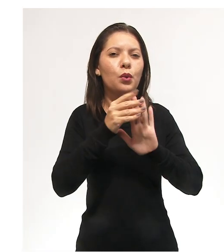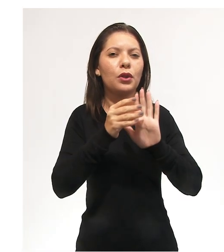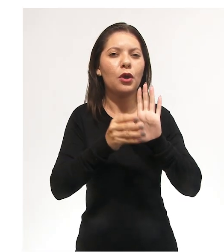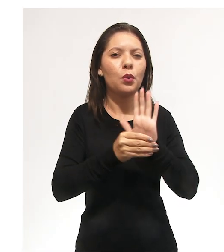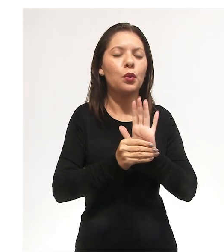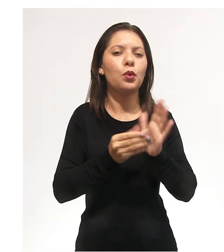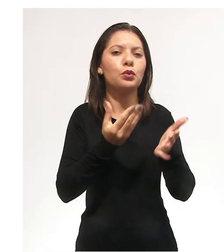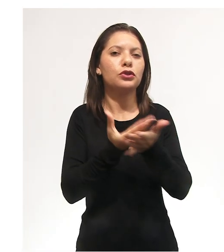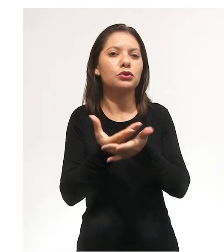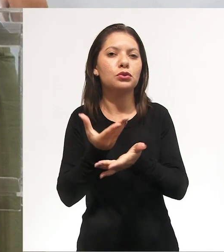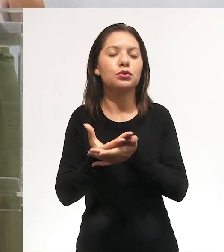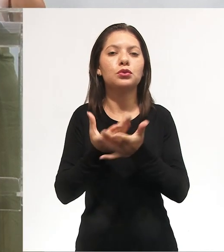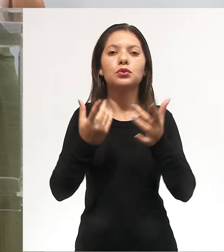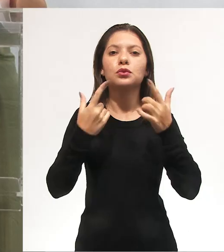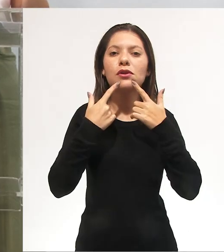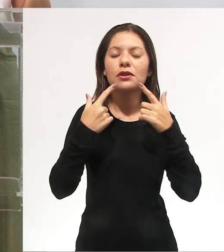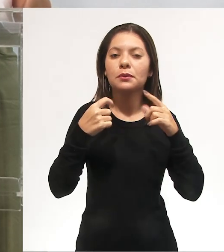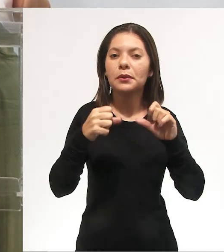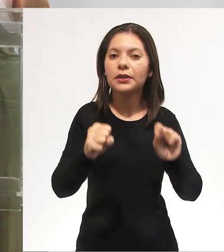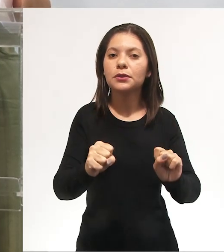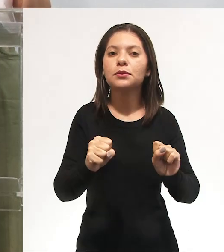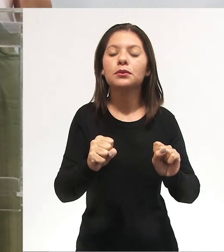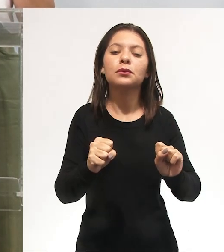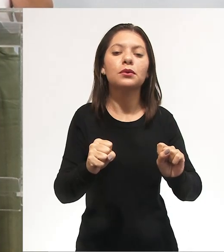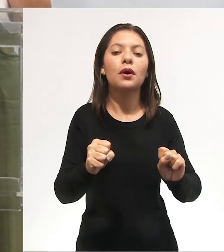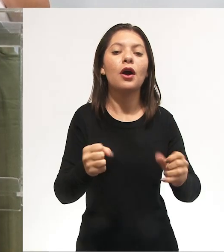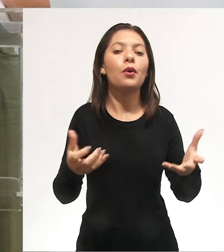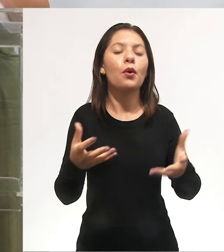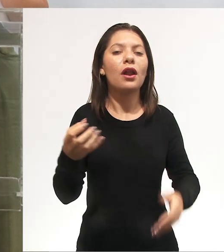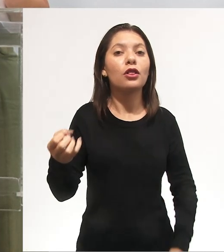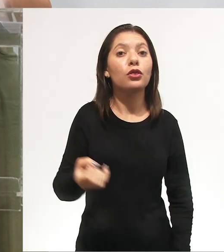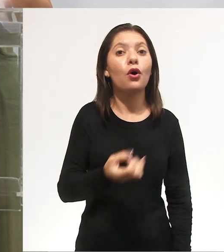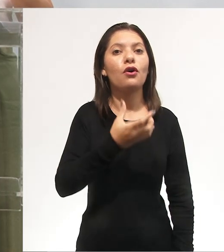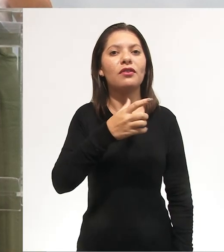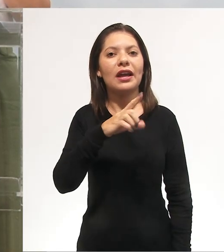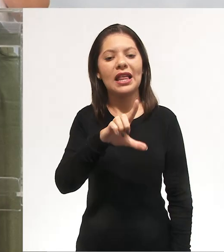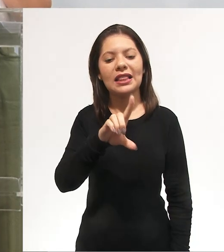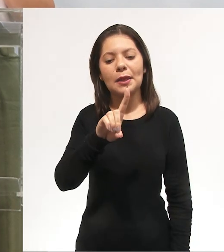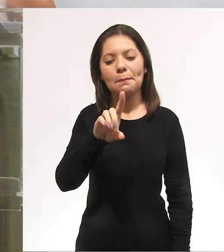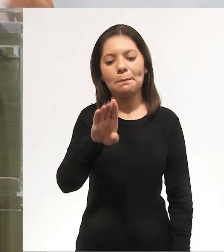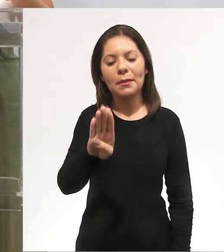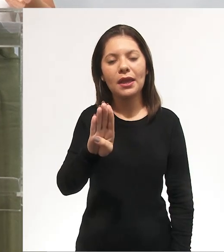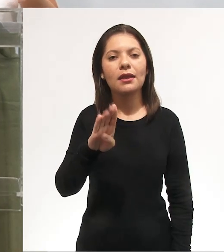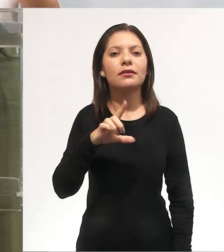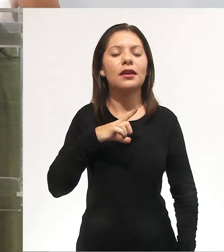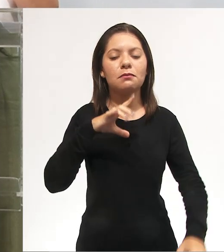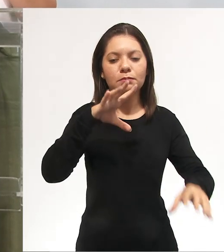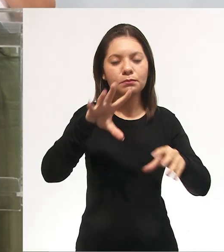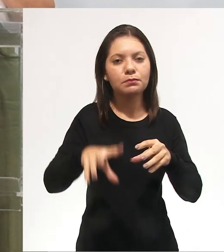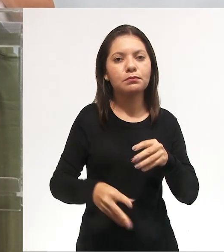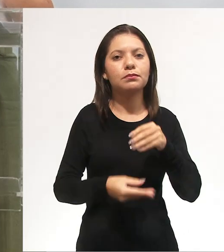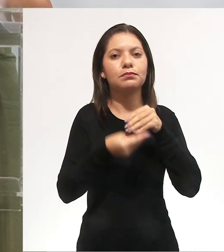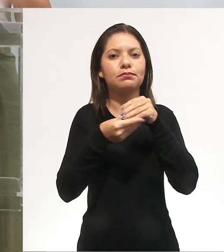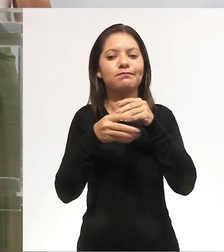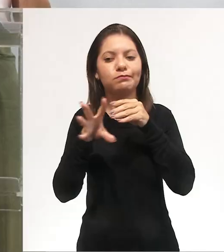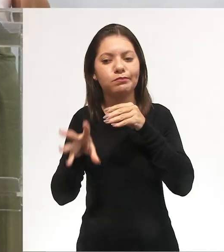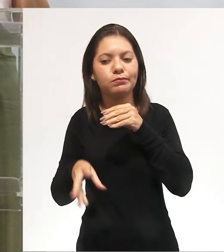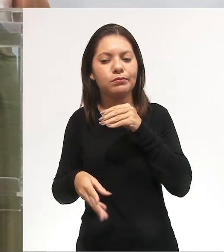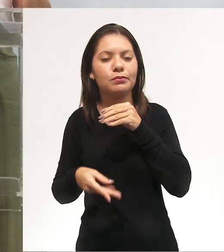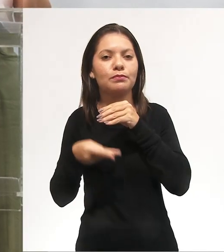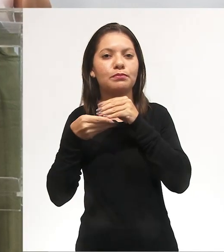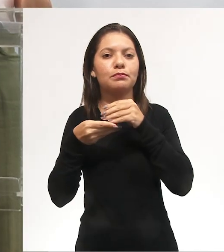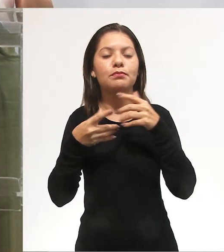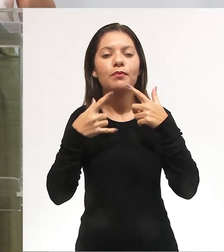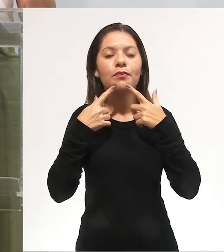conteúdos, estudos linguísticos, a nova LDB trouxe essas contribuições da linguística